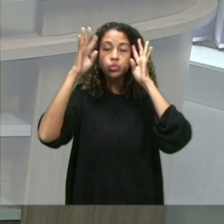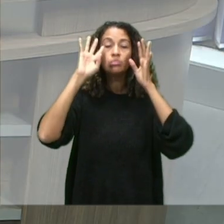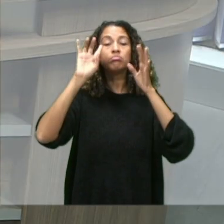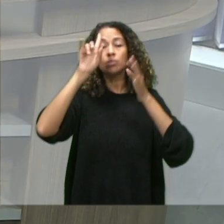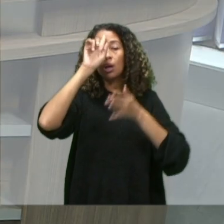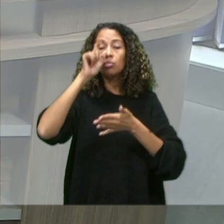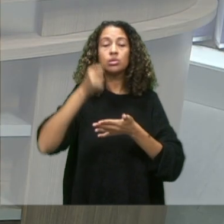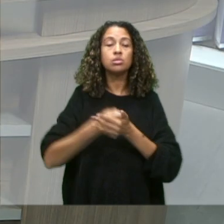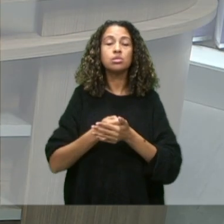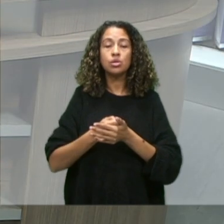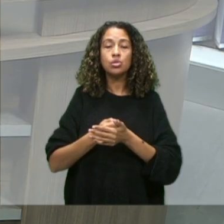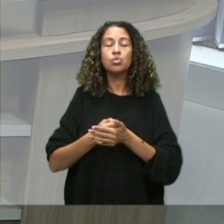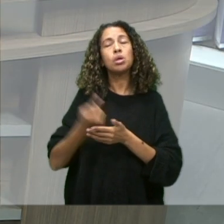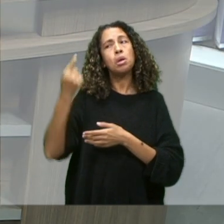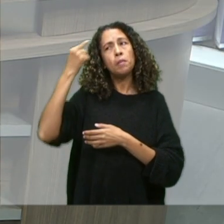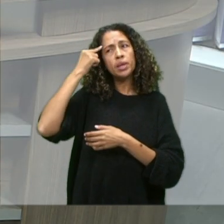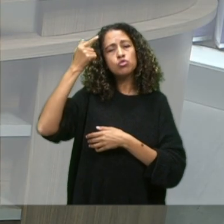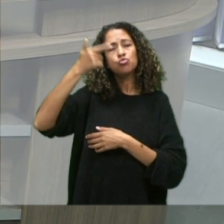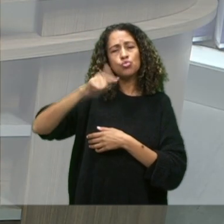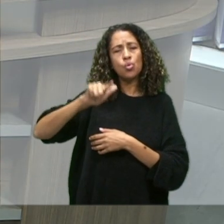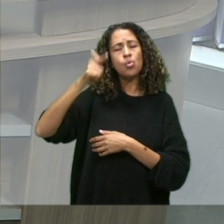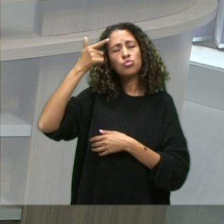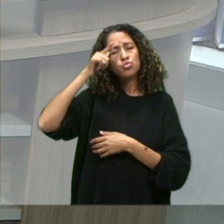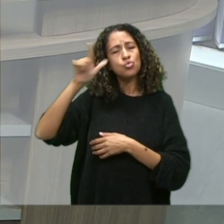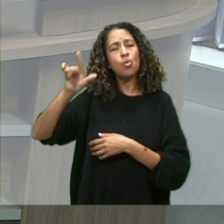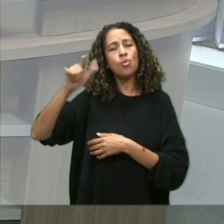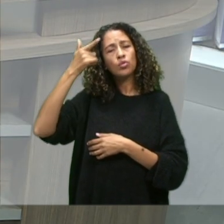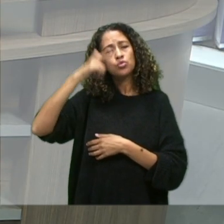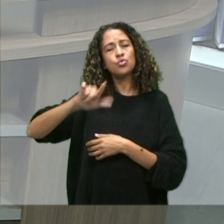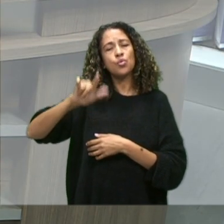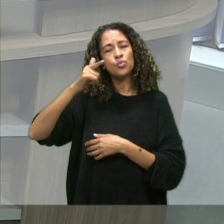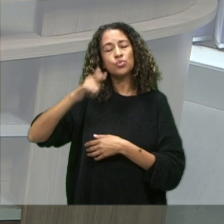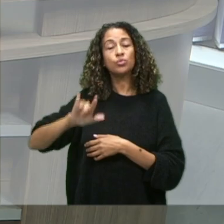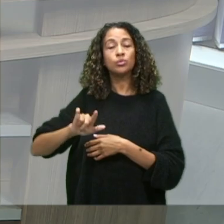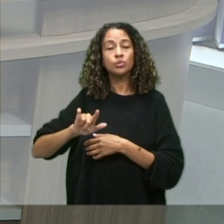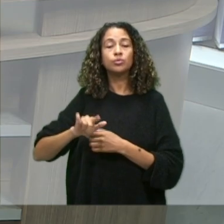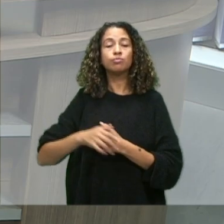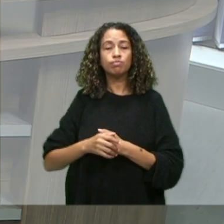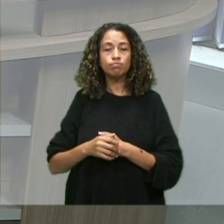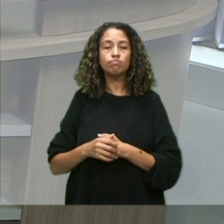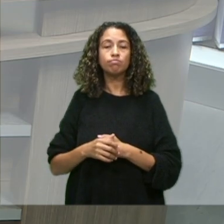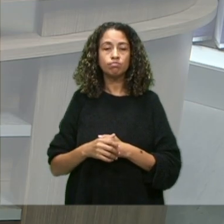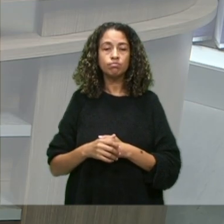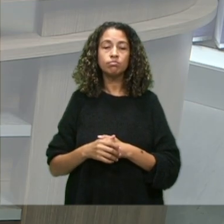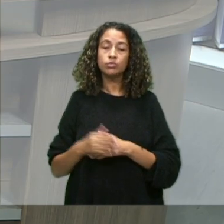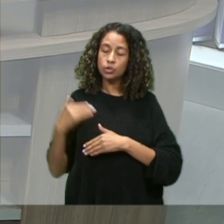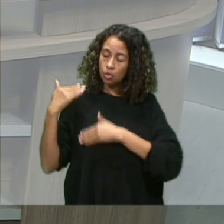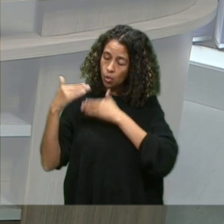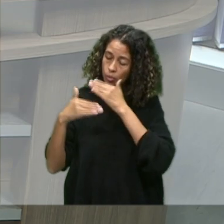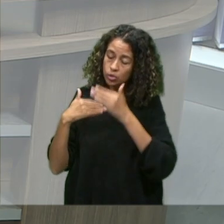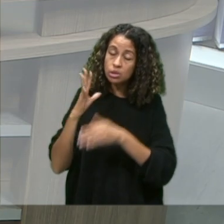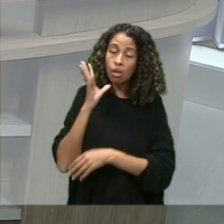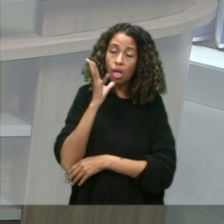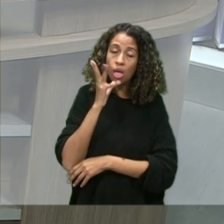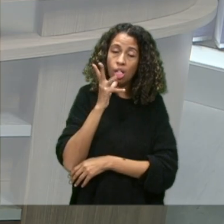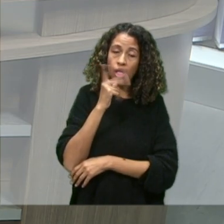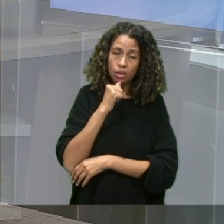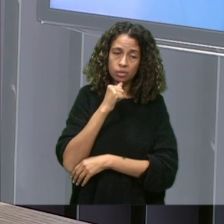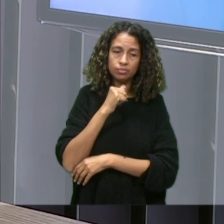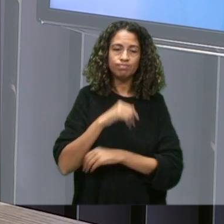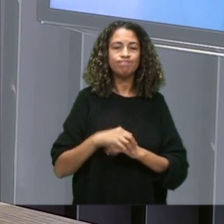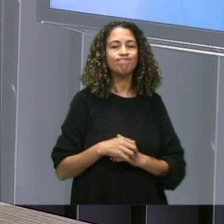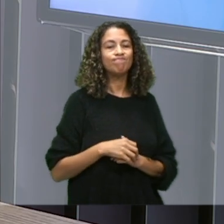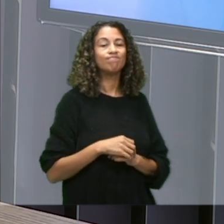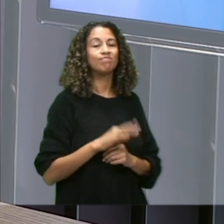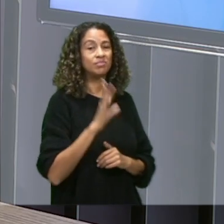né? vou montando esse quebra-cabeça, né? Mas é um processo lento. Gente,